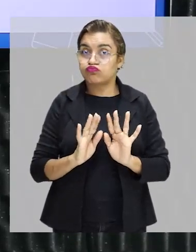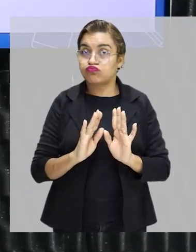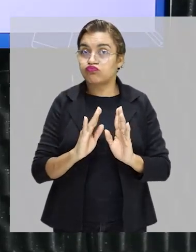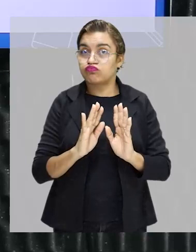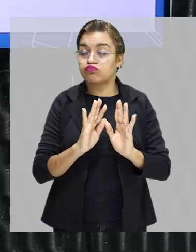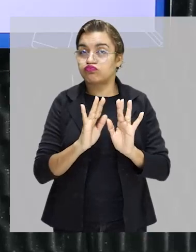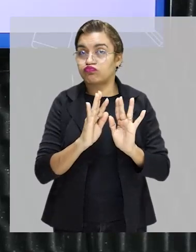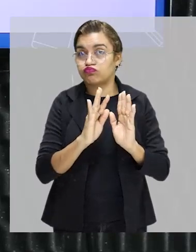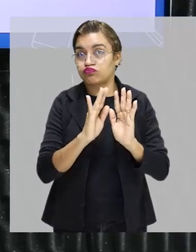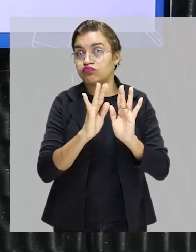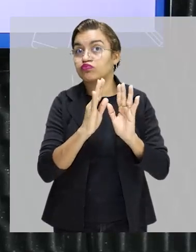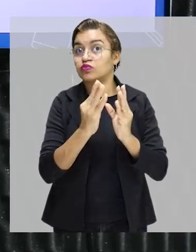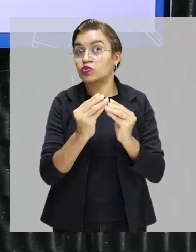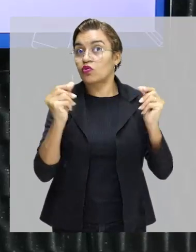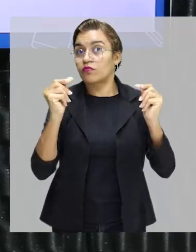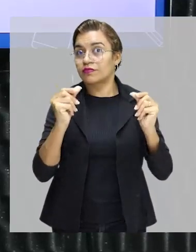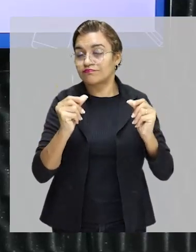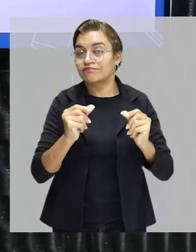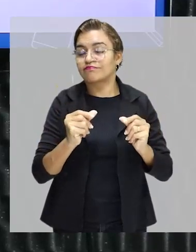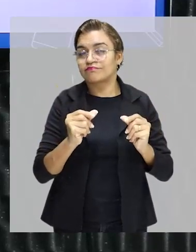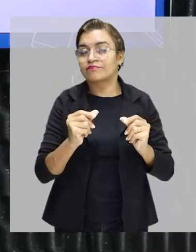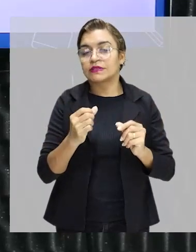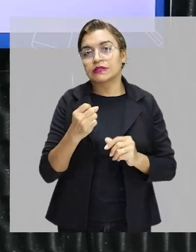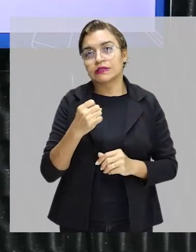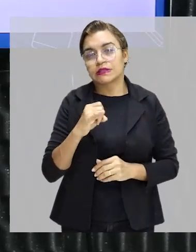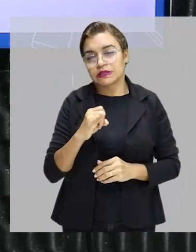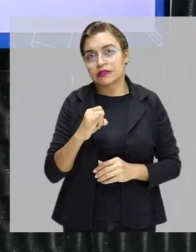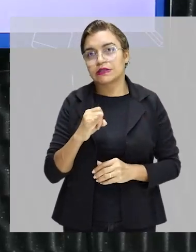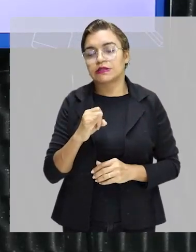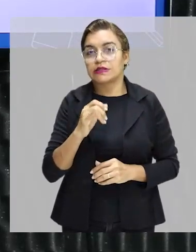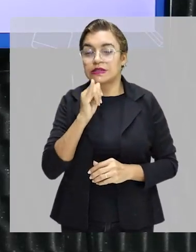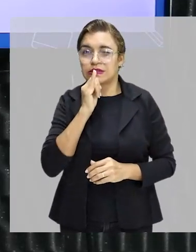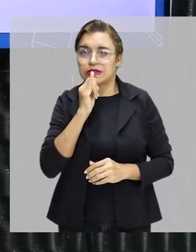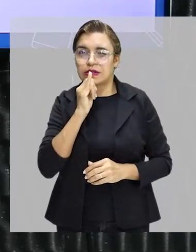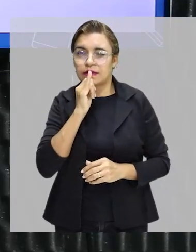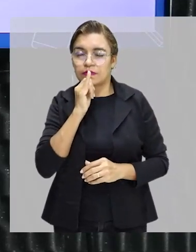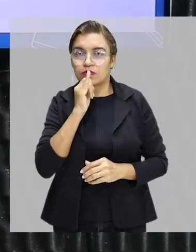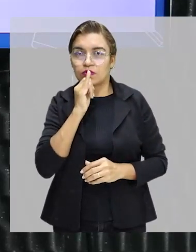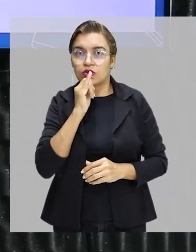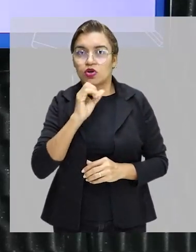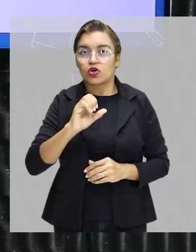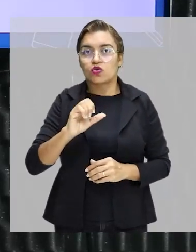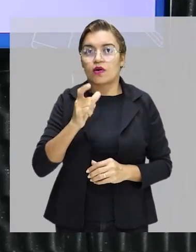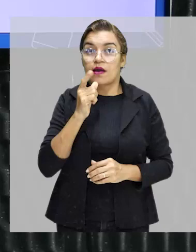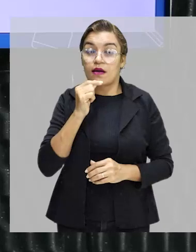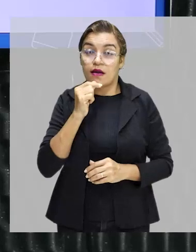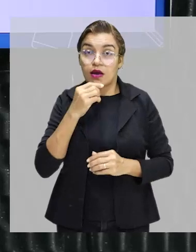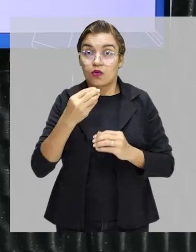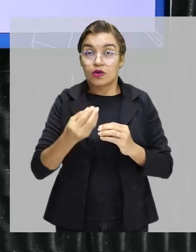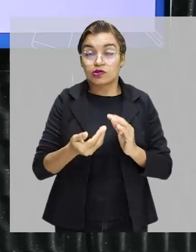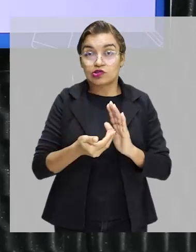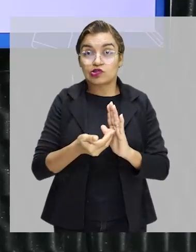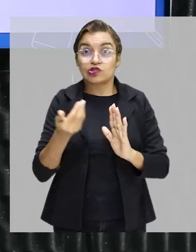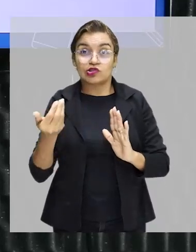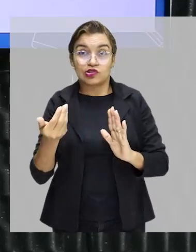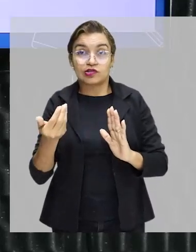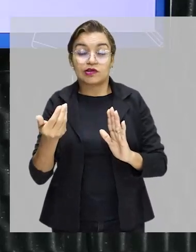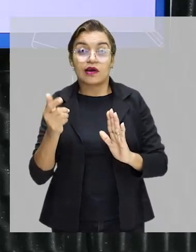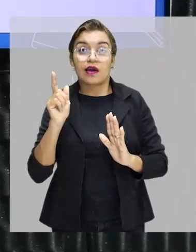estado gasoso, né? Se a gente retira o solvente, então a gente vai estar